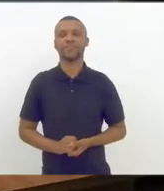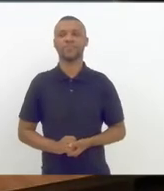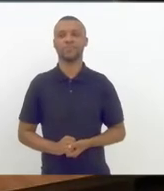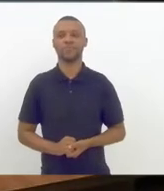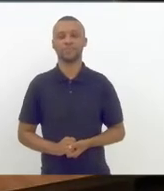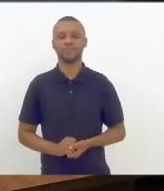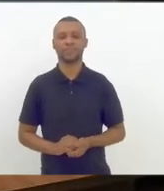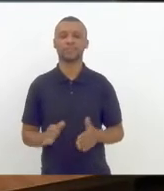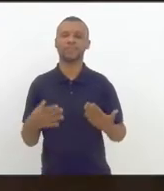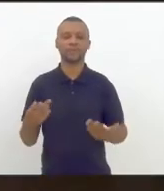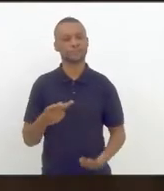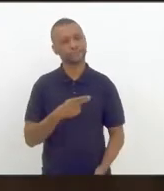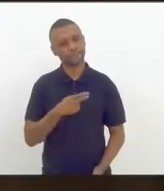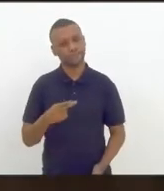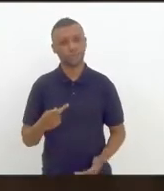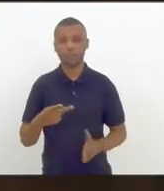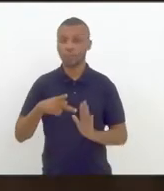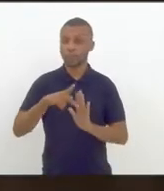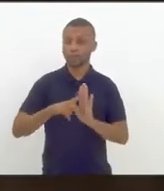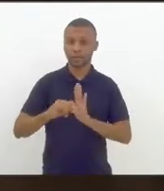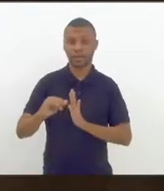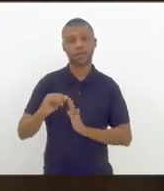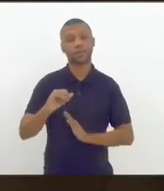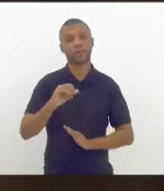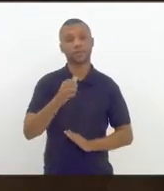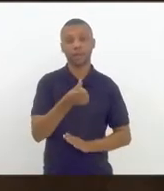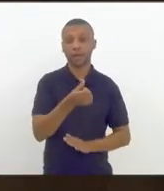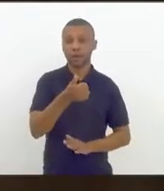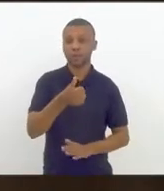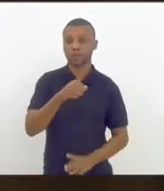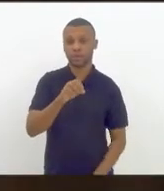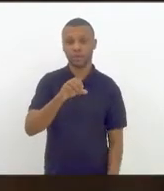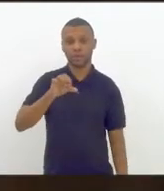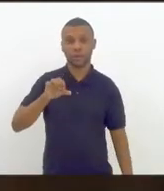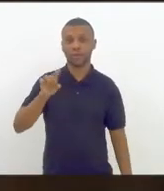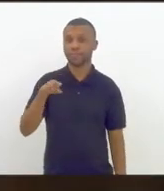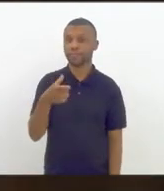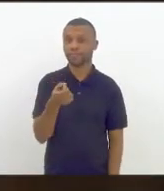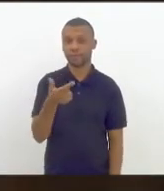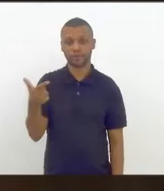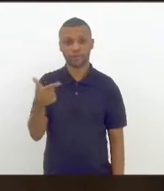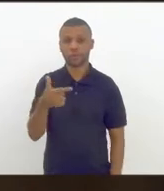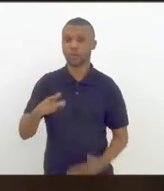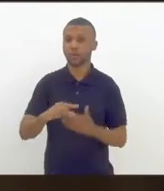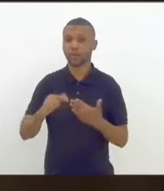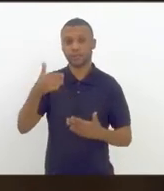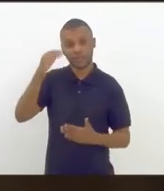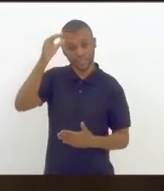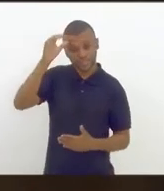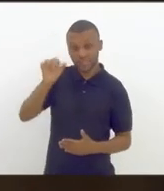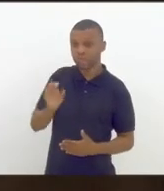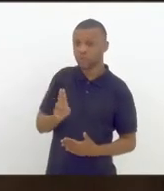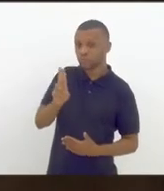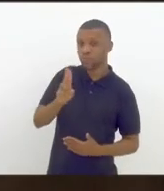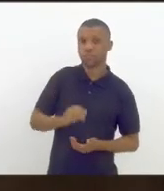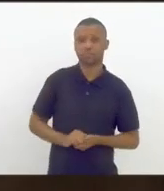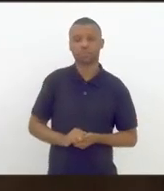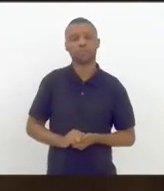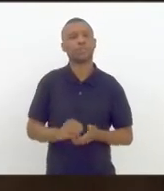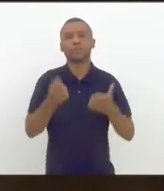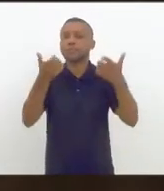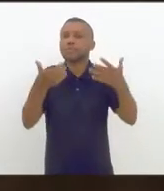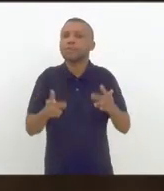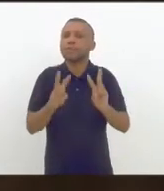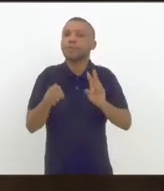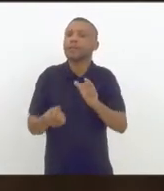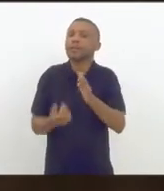Senhor presidente, projeto de lei 6109 de 22, de autoria da deputada Tia Ju, que dispõe sobre a